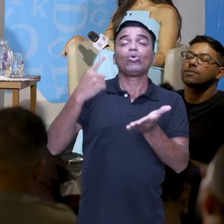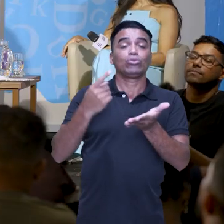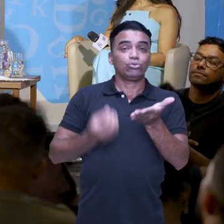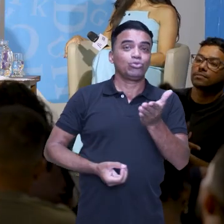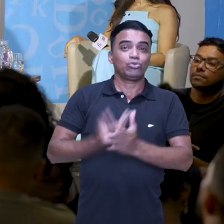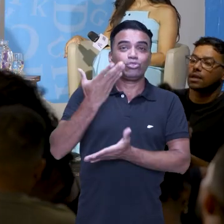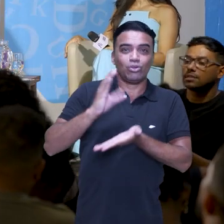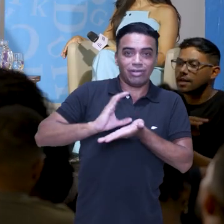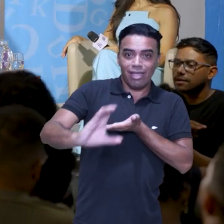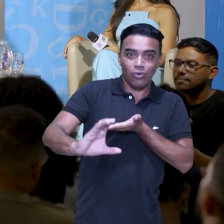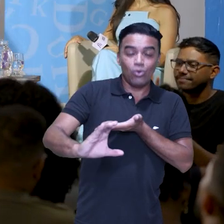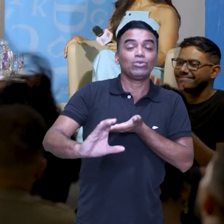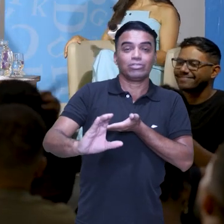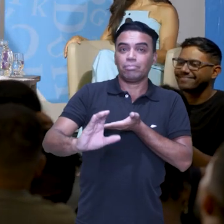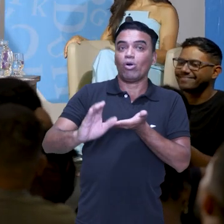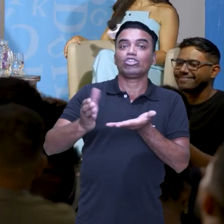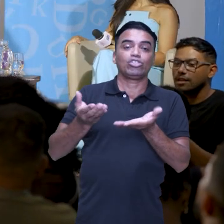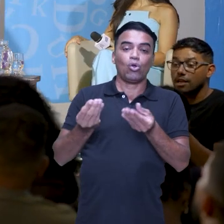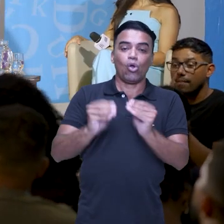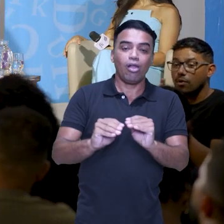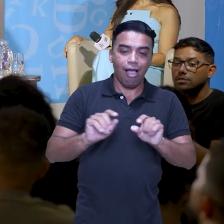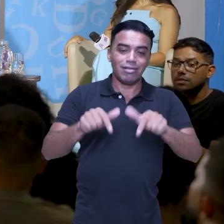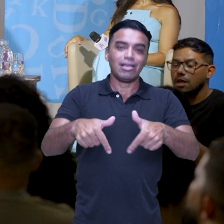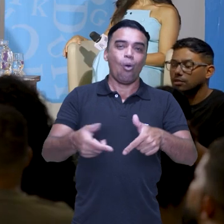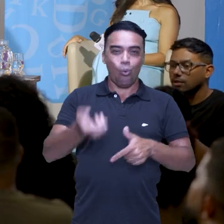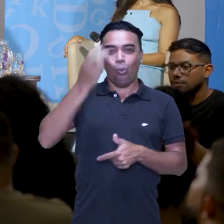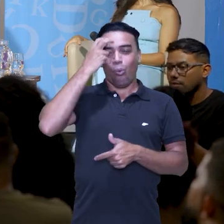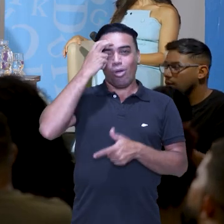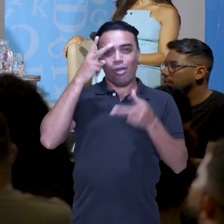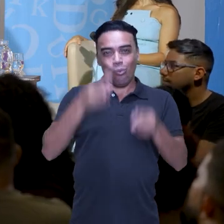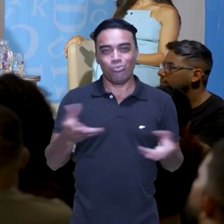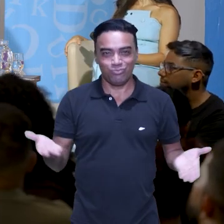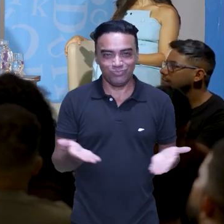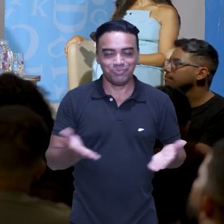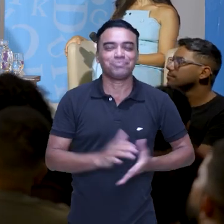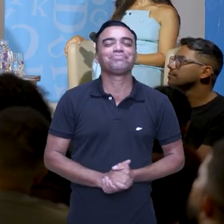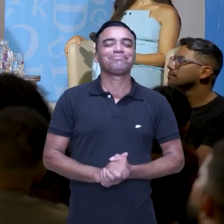recursos que podem, então, ser direcionados para ações como essas. Então,